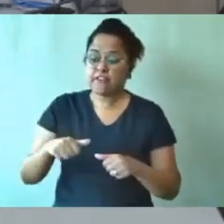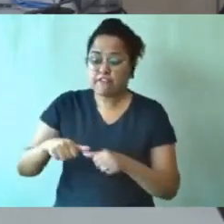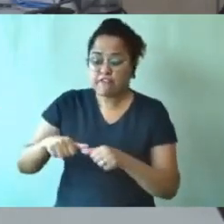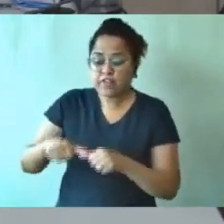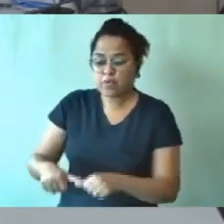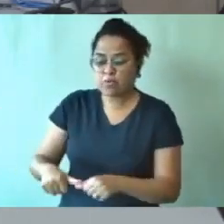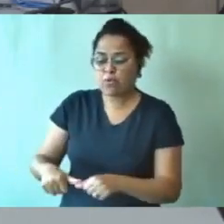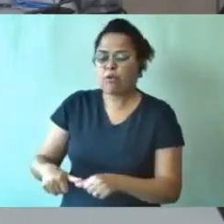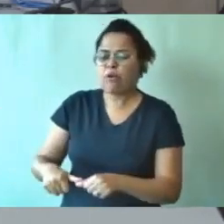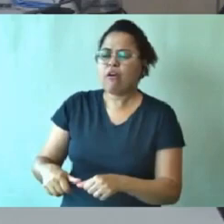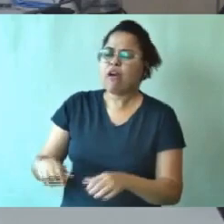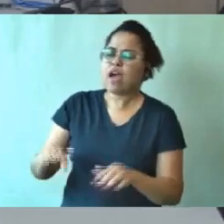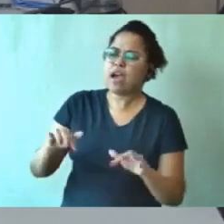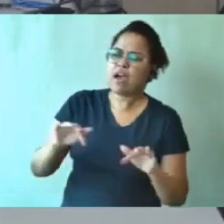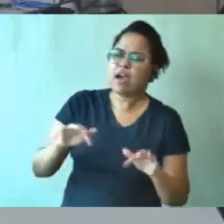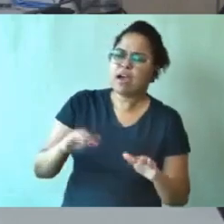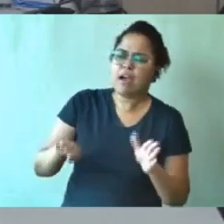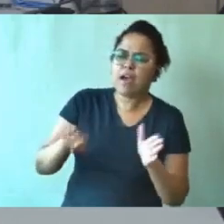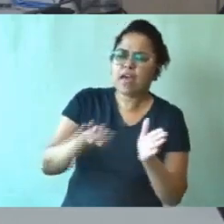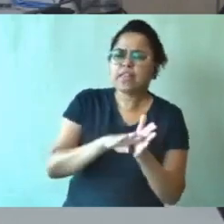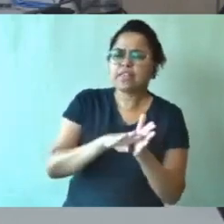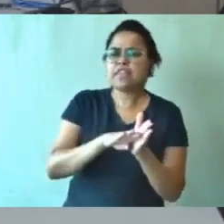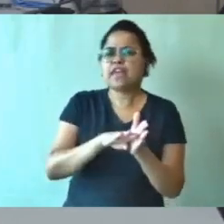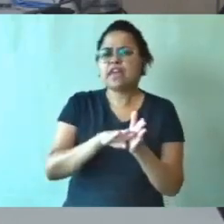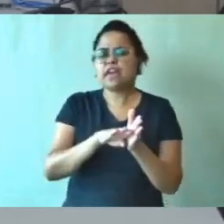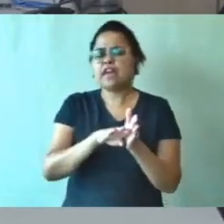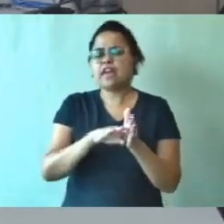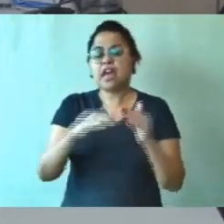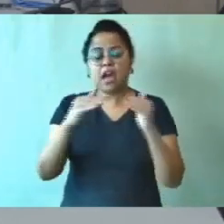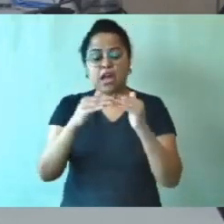Então, é o seguinte, por mais que vocês já tivessem feito